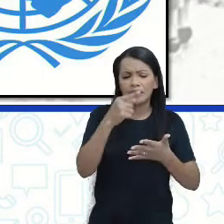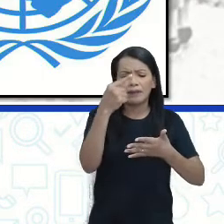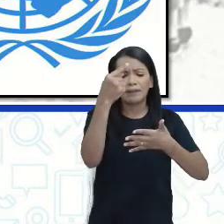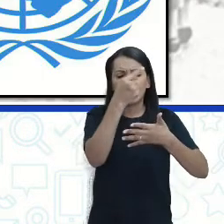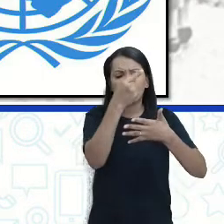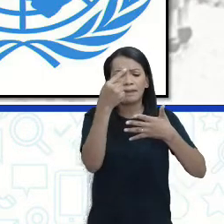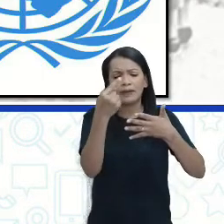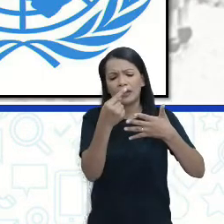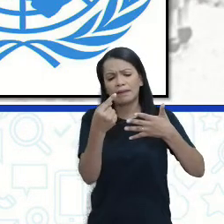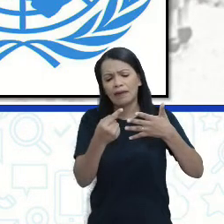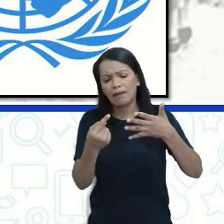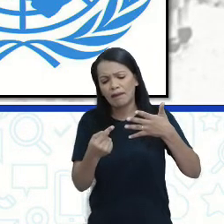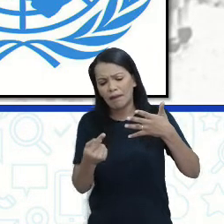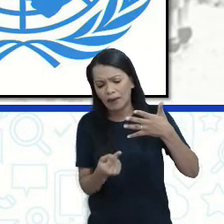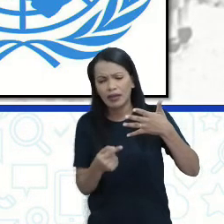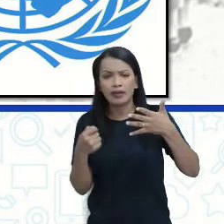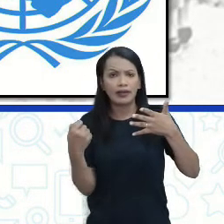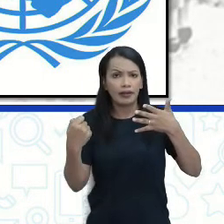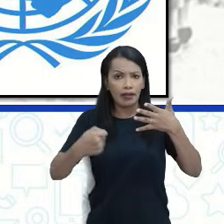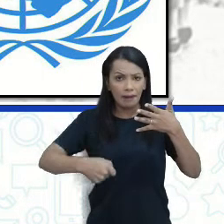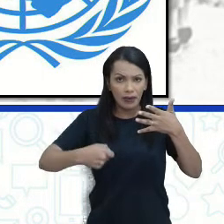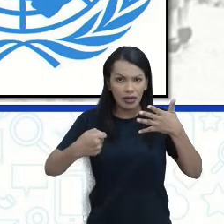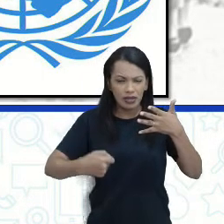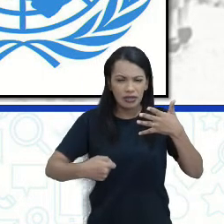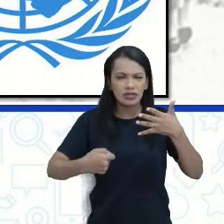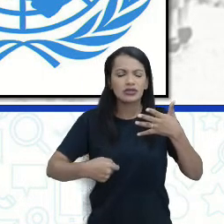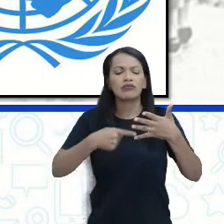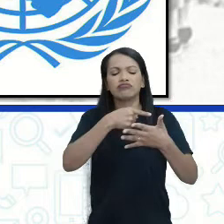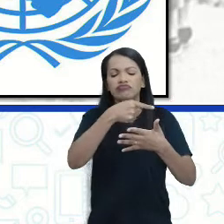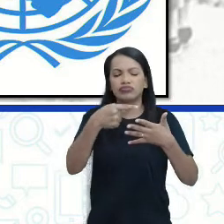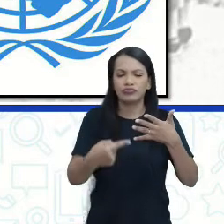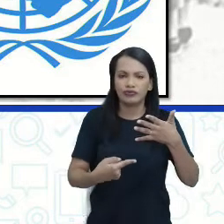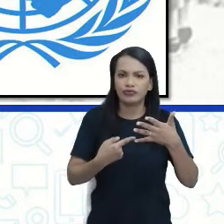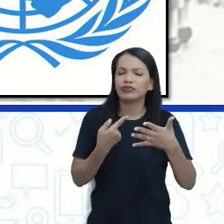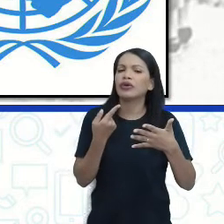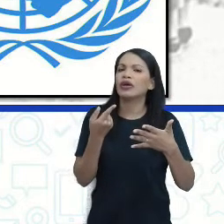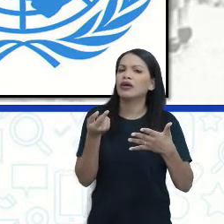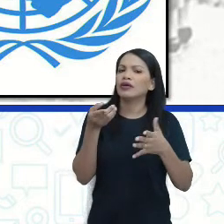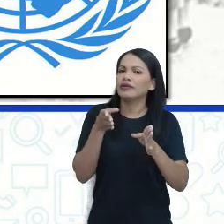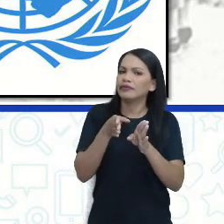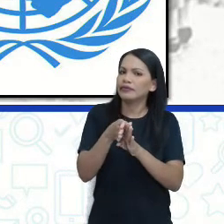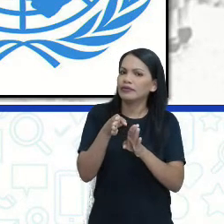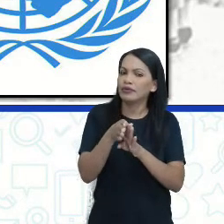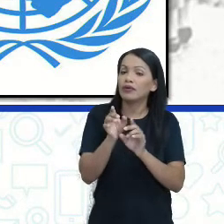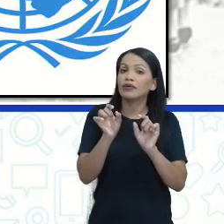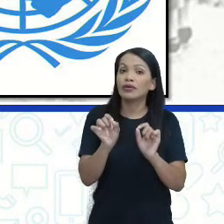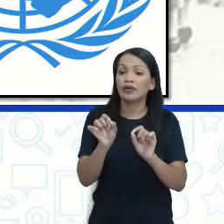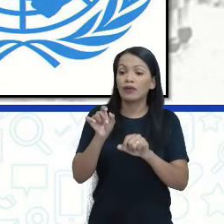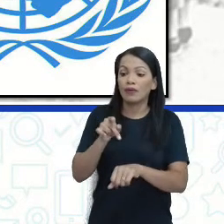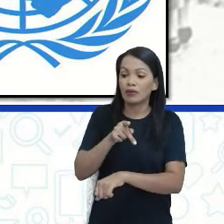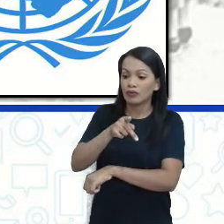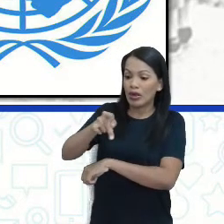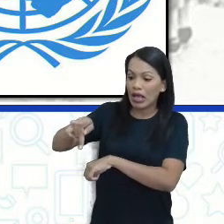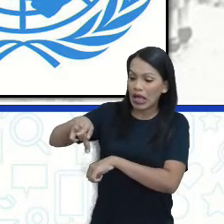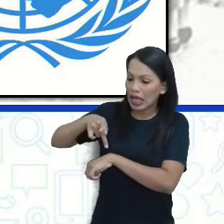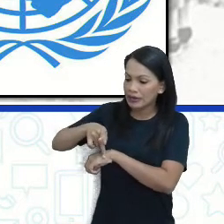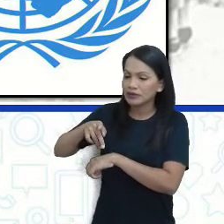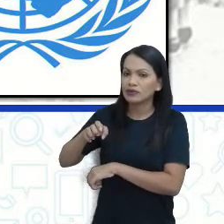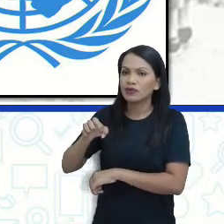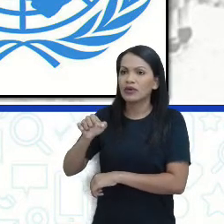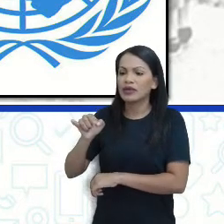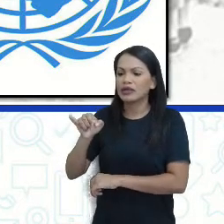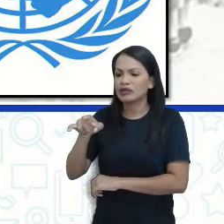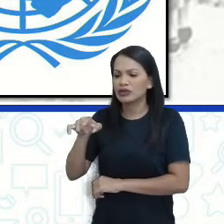que essa carta, certo, faz com que os países do eixo, né, eles começam